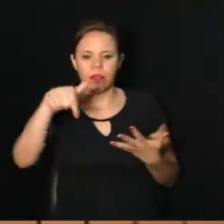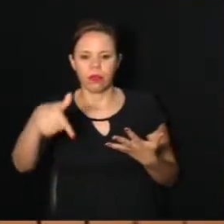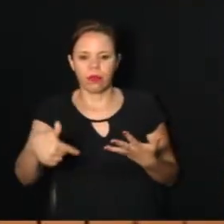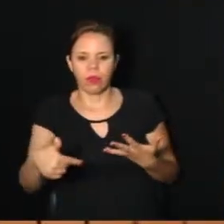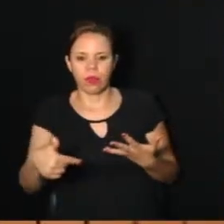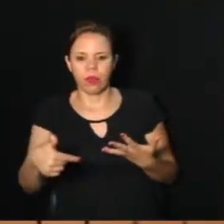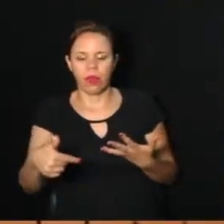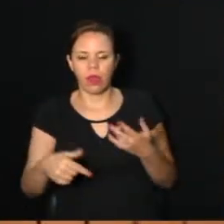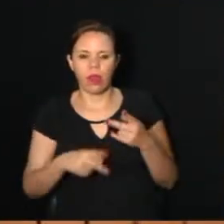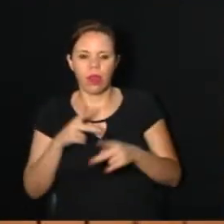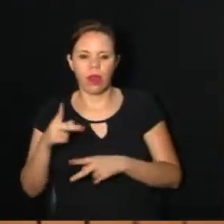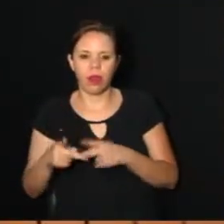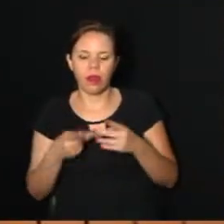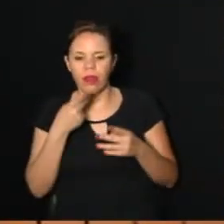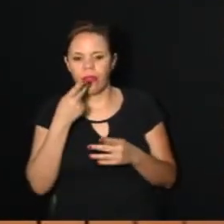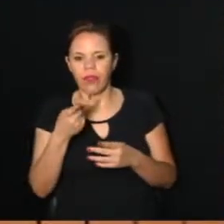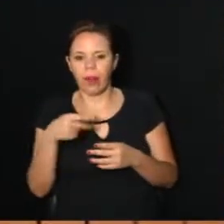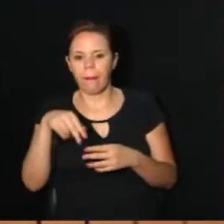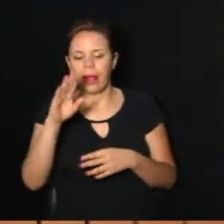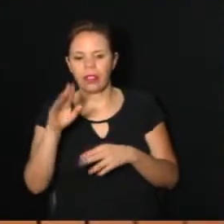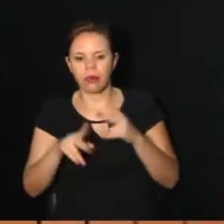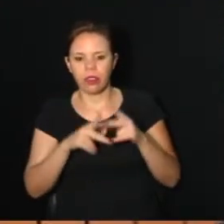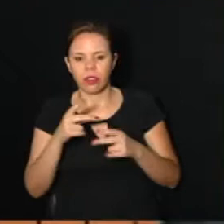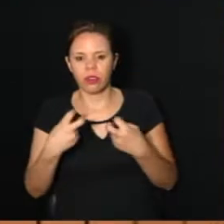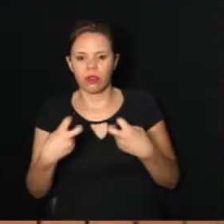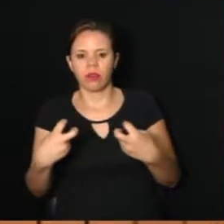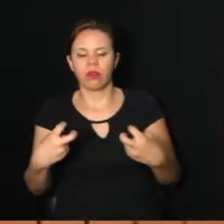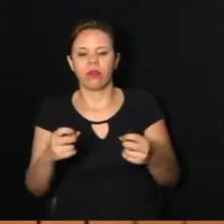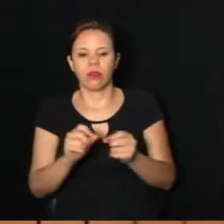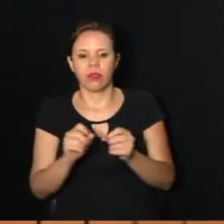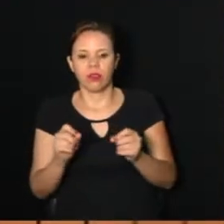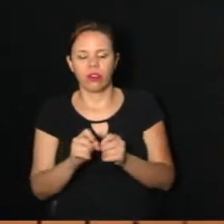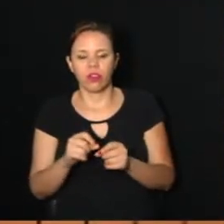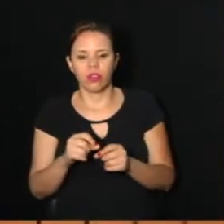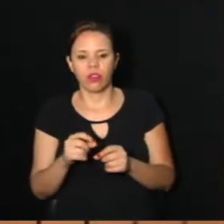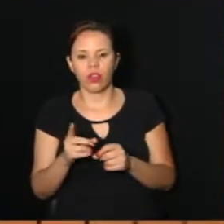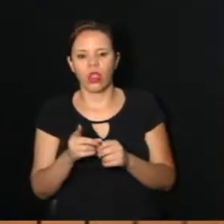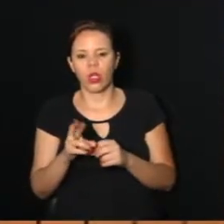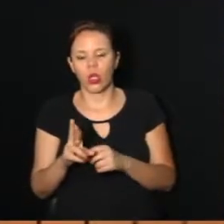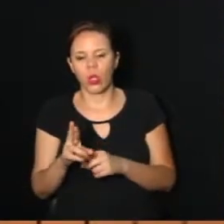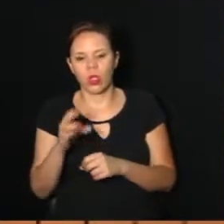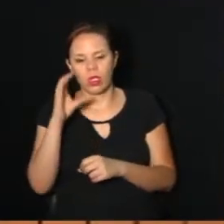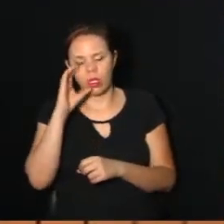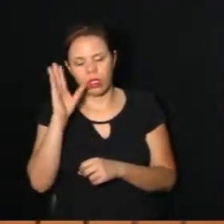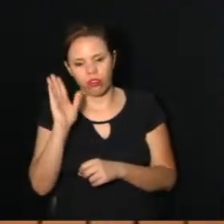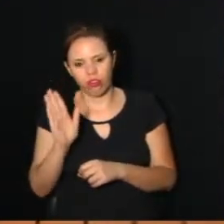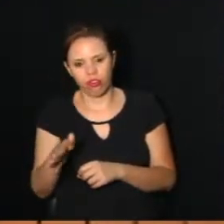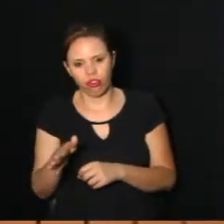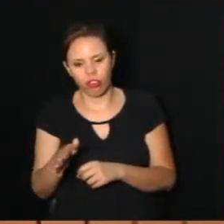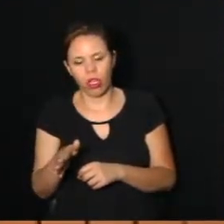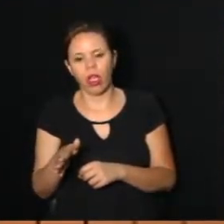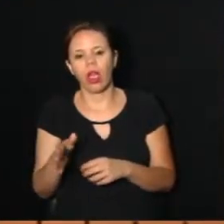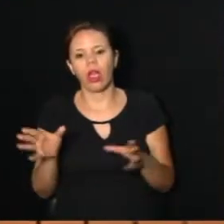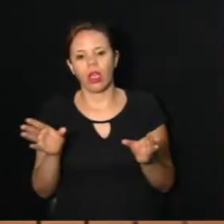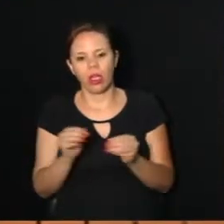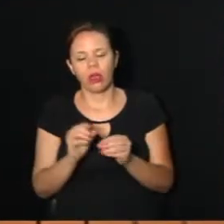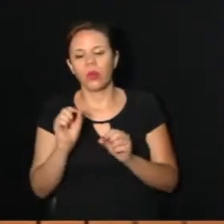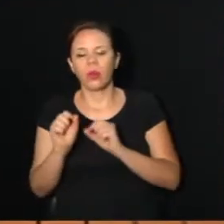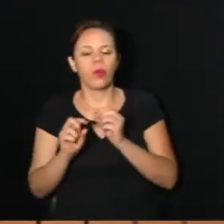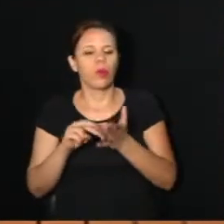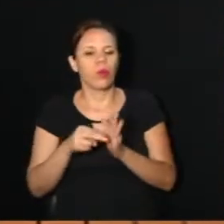rouba a palavra dos demais membros aqui, eu acho que o doutor Cirilo já colocou rapidamente do que se